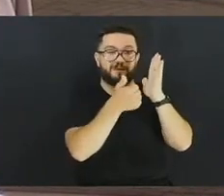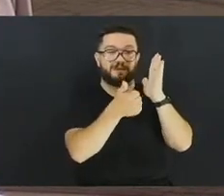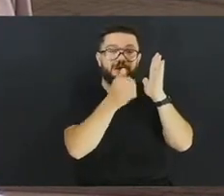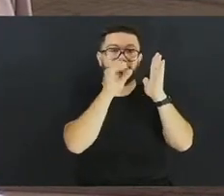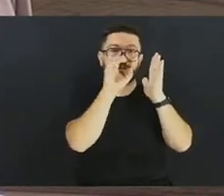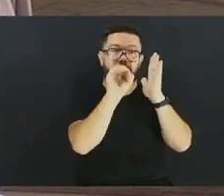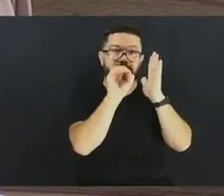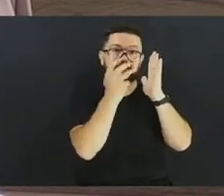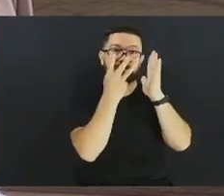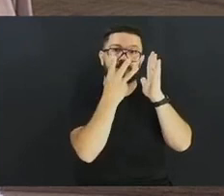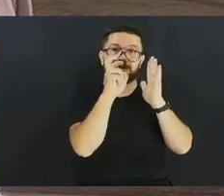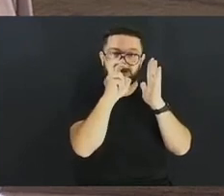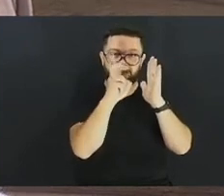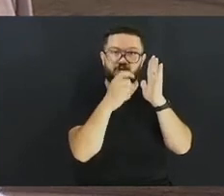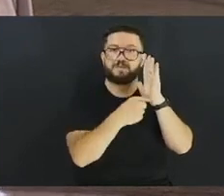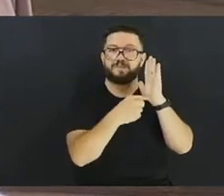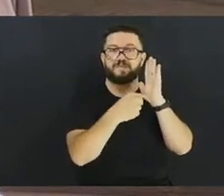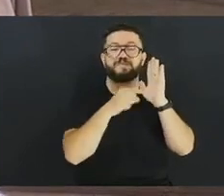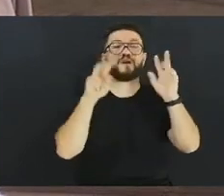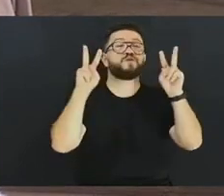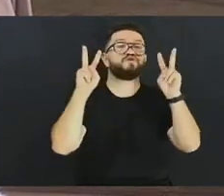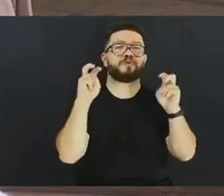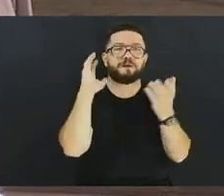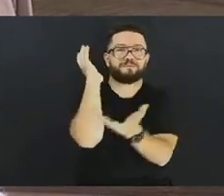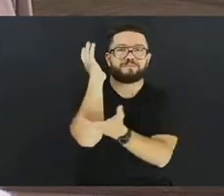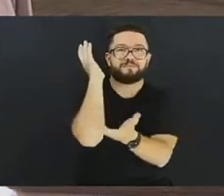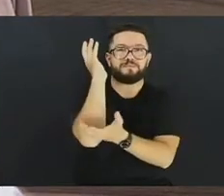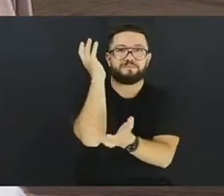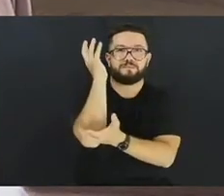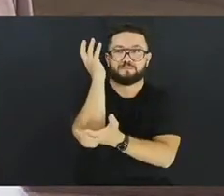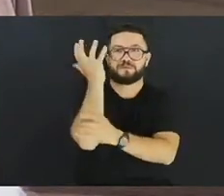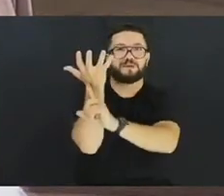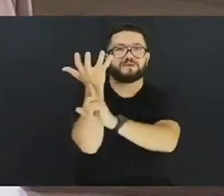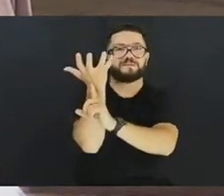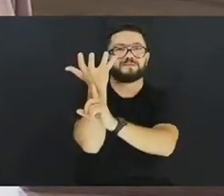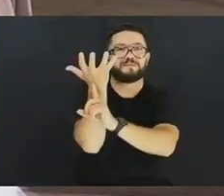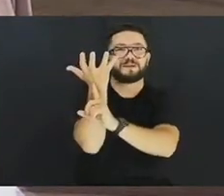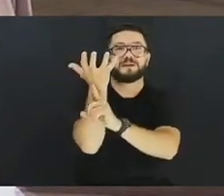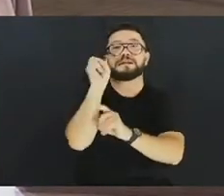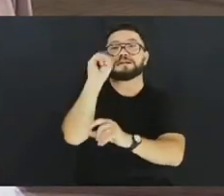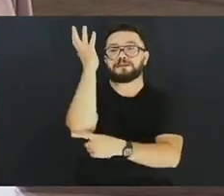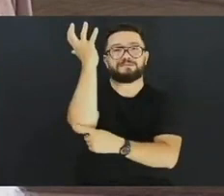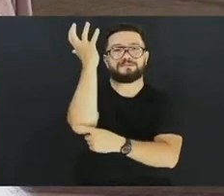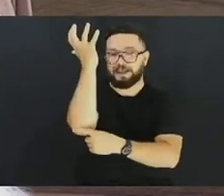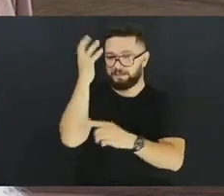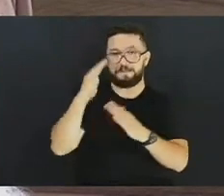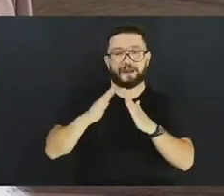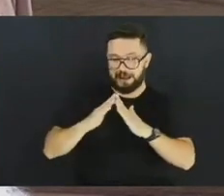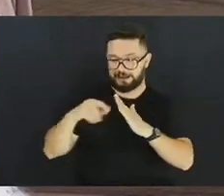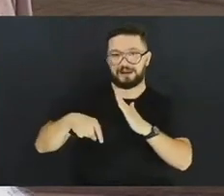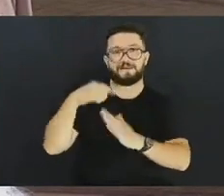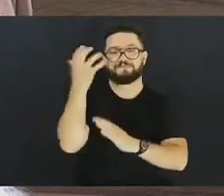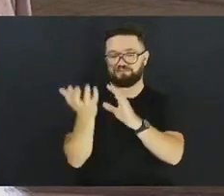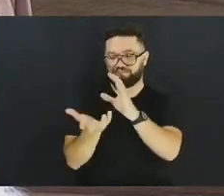o corte de araucária quando essa araucária se encontra dentro de imóveis residenciais. Então, o senhor já falou um pouquinho, mas eu queria, se a gente pudesse